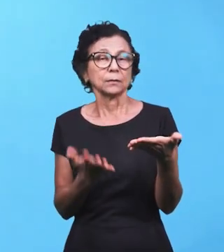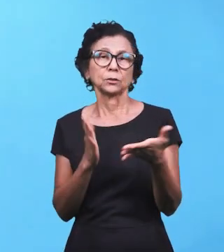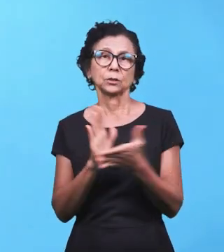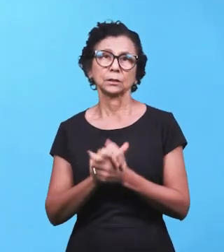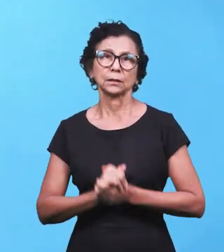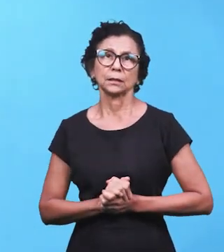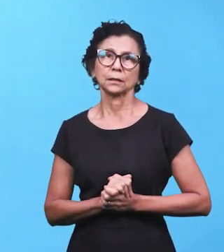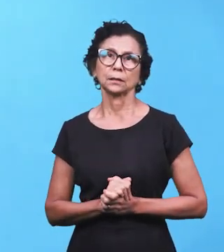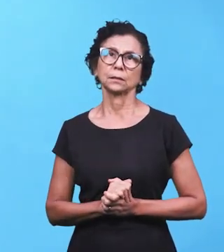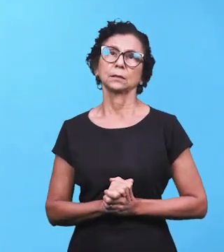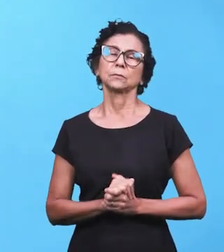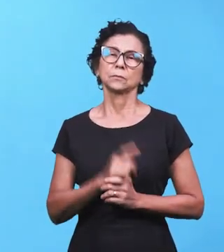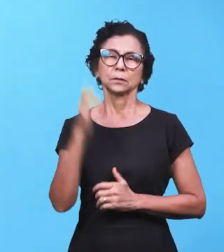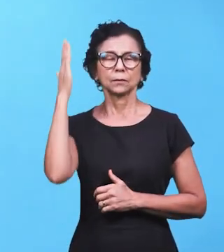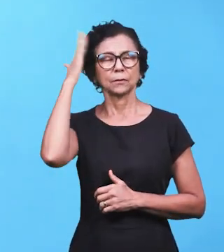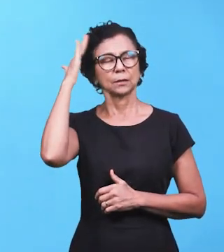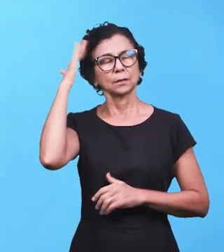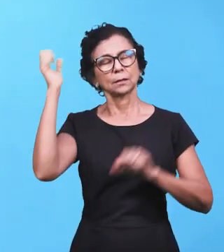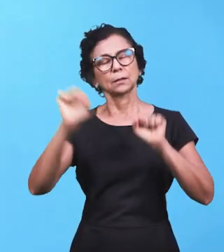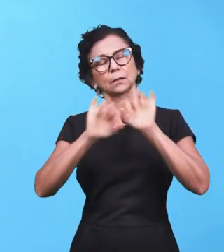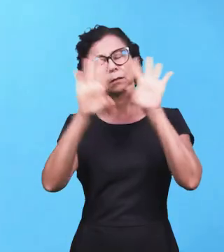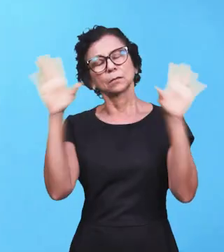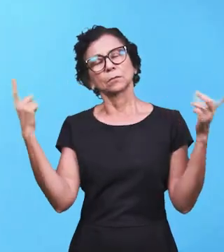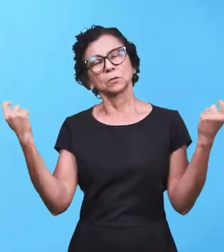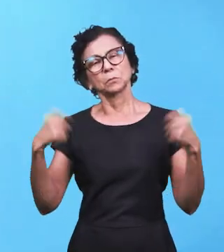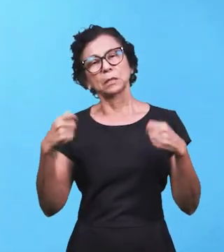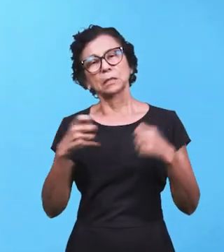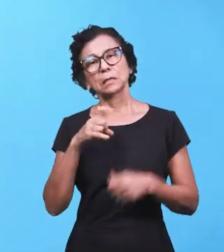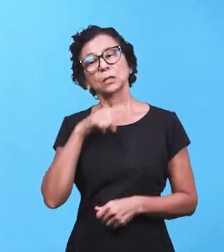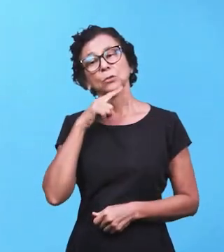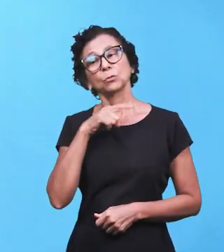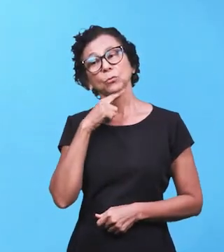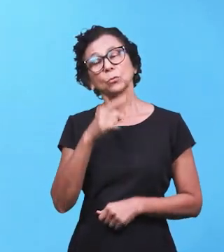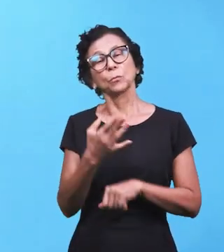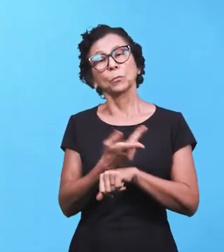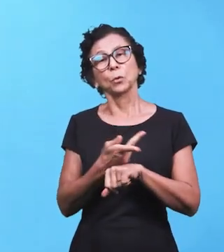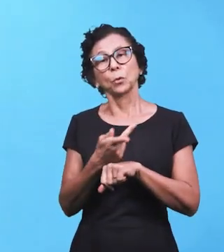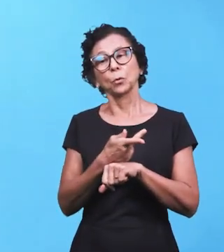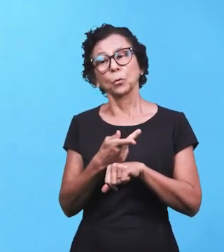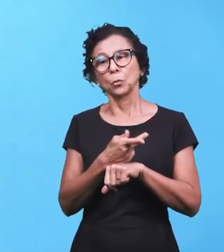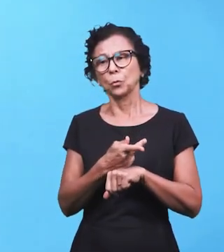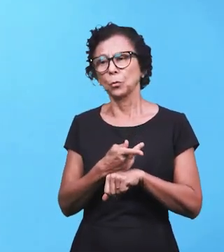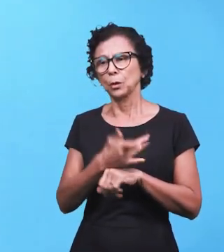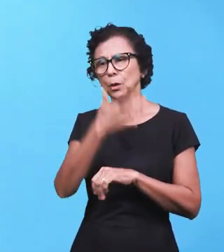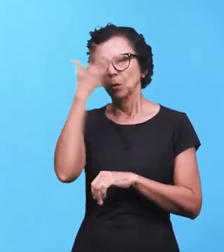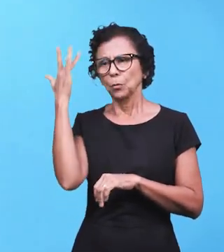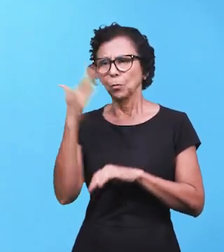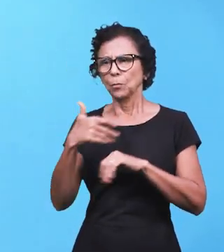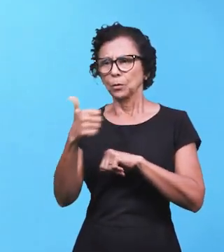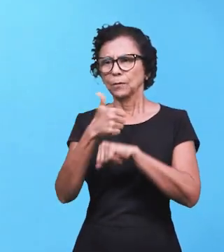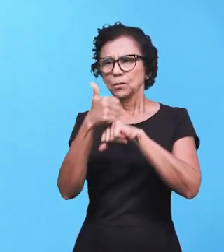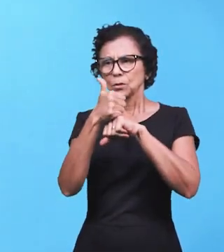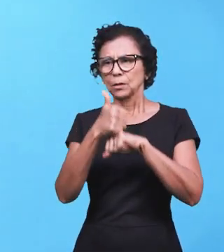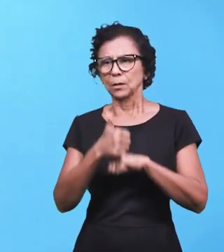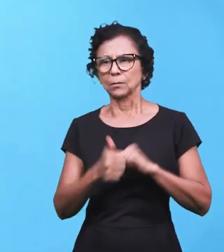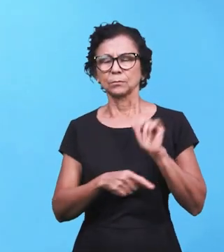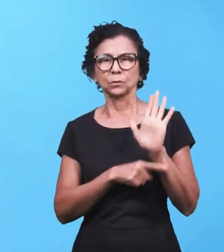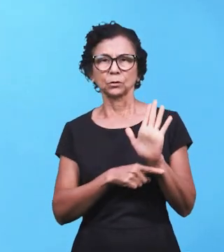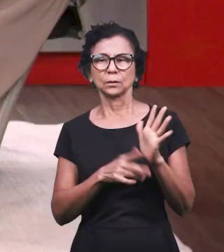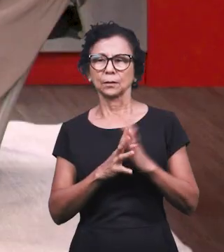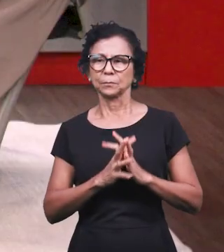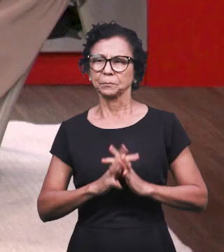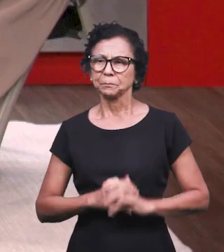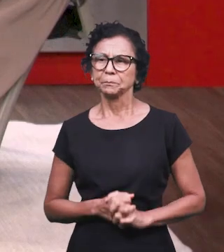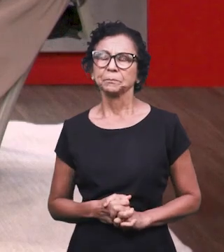ajudar também a esclarecer o que que você realmente precisa. E, na dúvida, um profissional vai te ajudar, vai instruir vocês fazerem a melhor escolha.